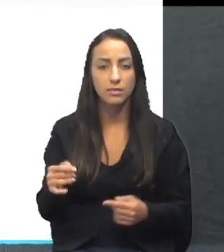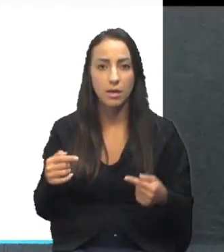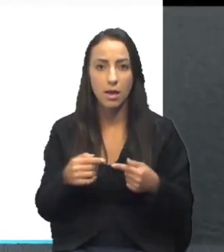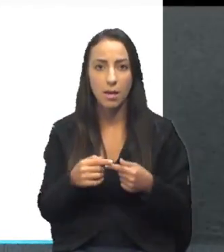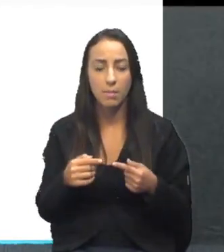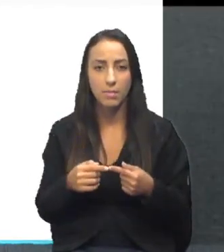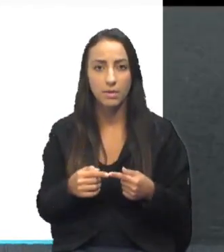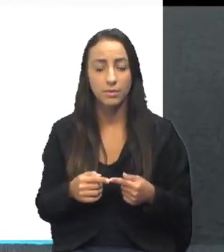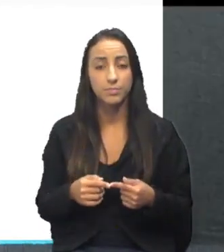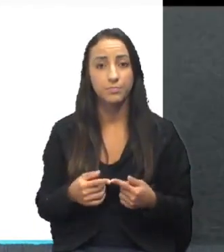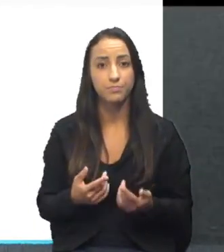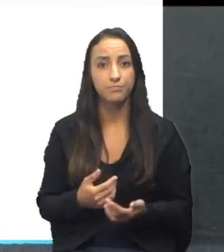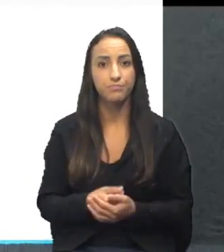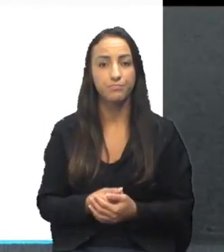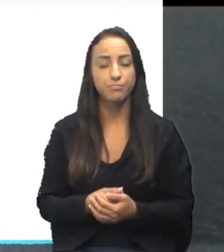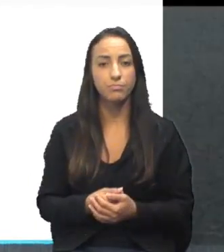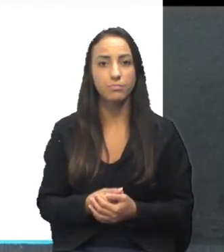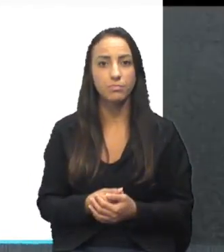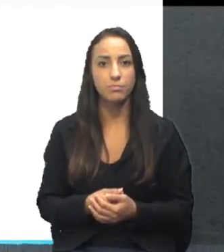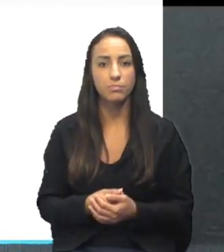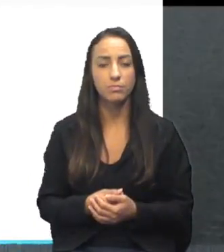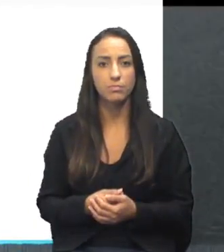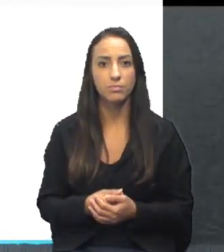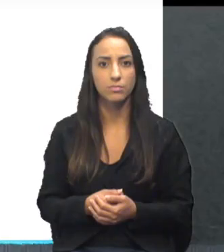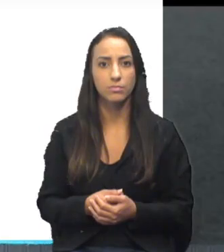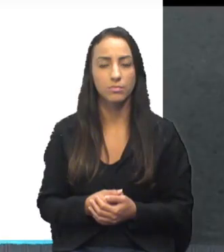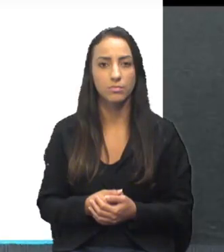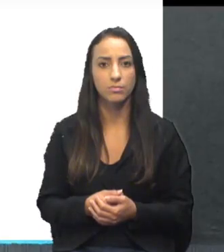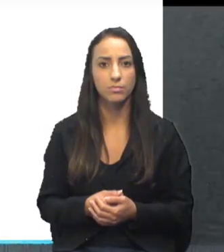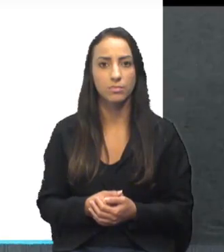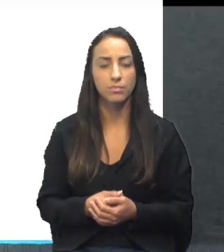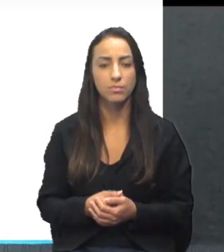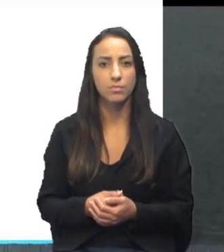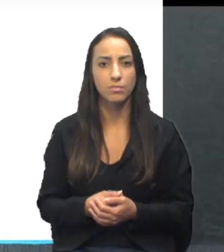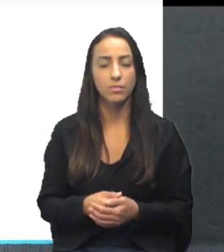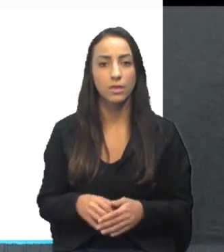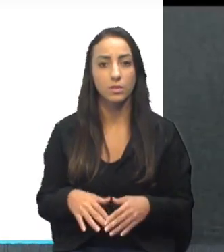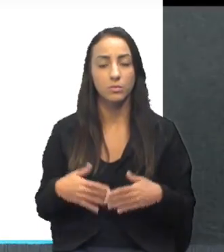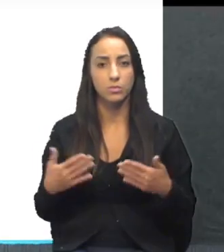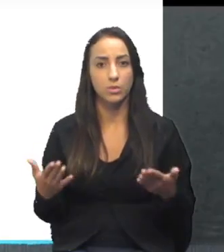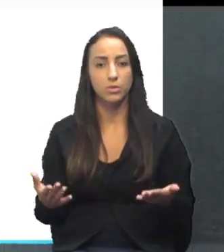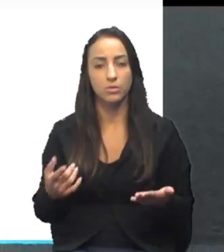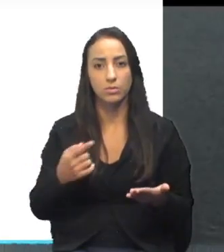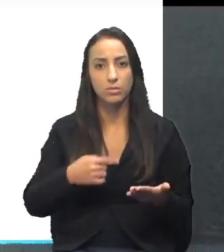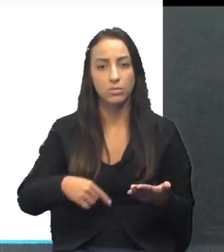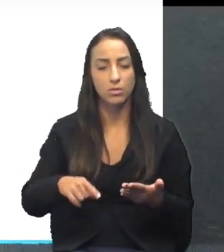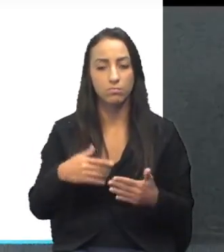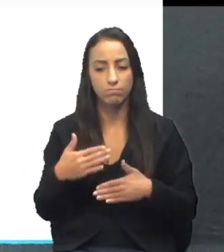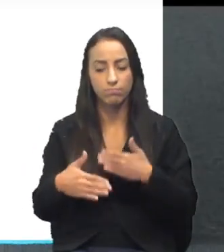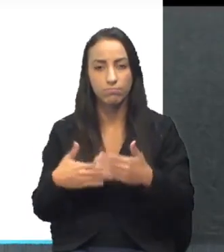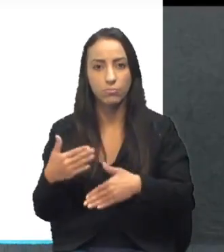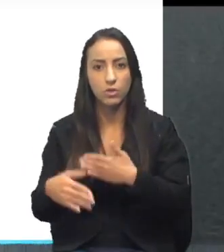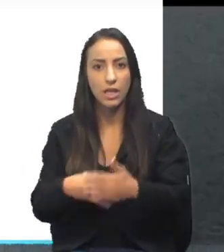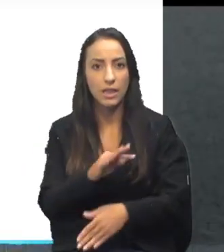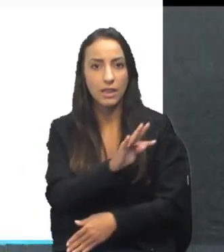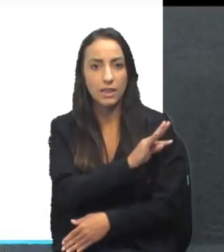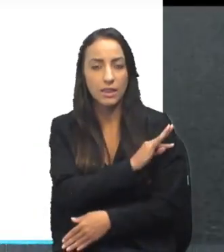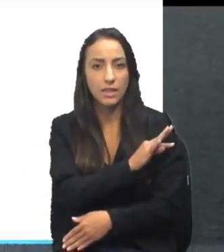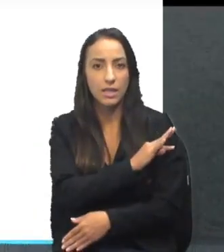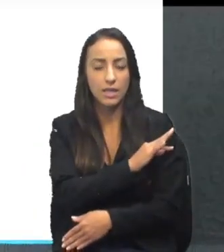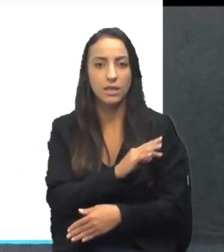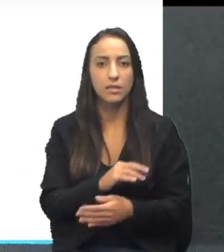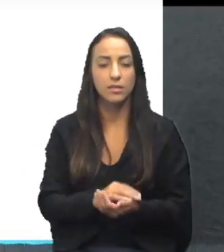E, em alguns momentos, não é só posição para conforto, tá? Então, por isso que nós vamos desenvolver